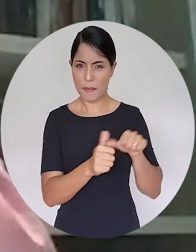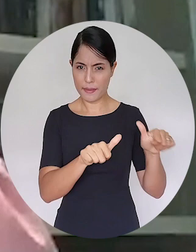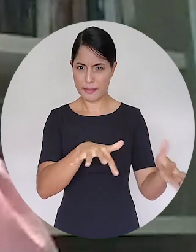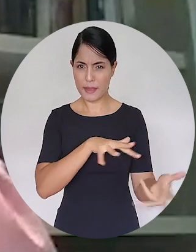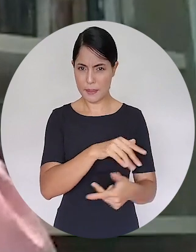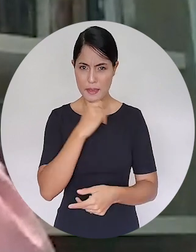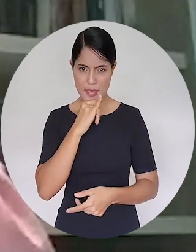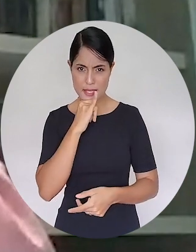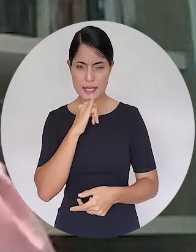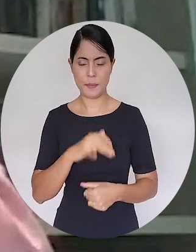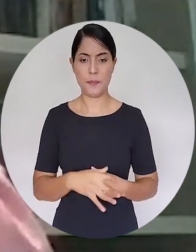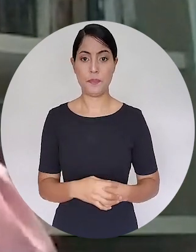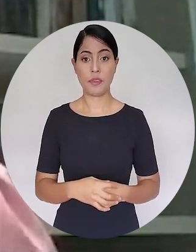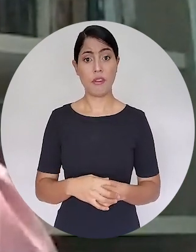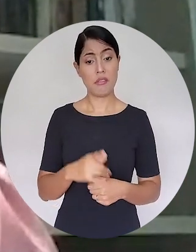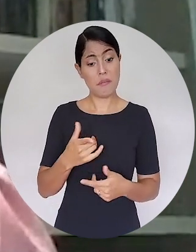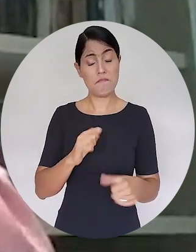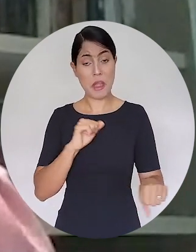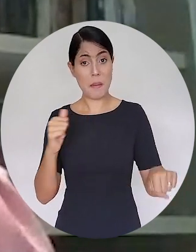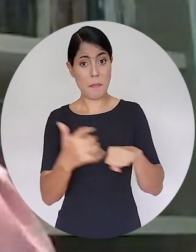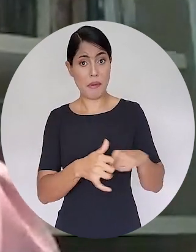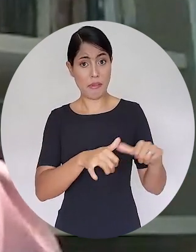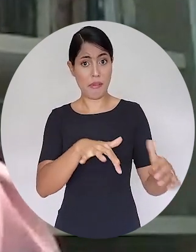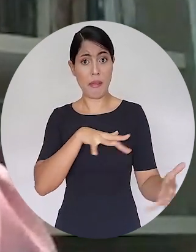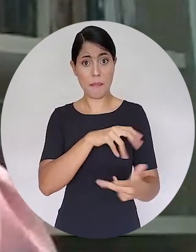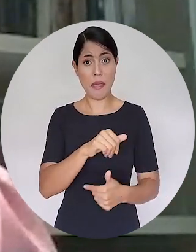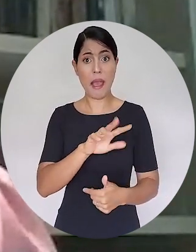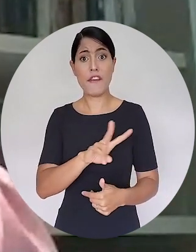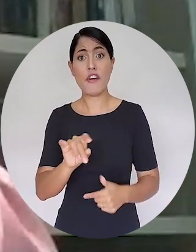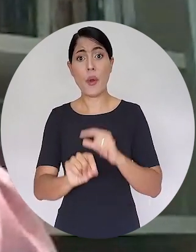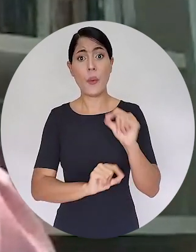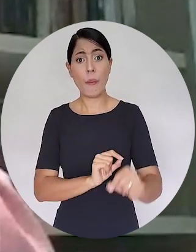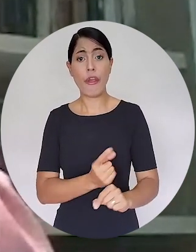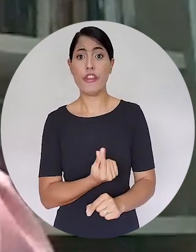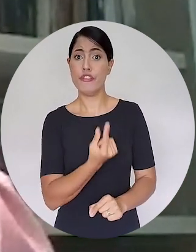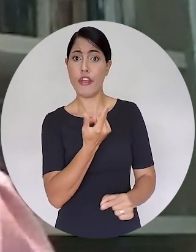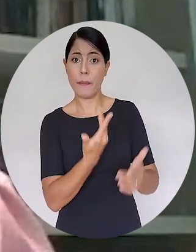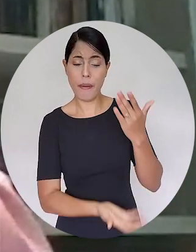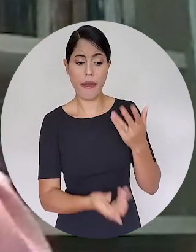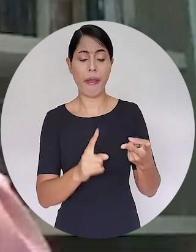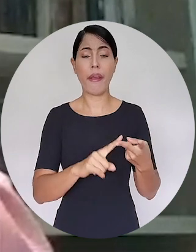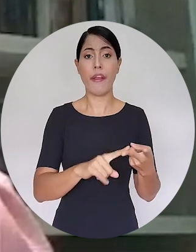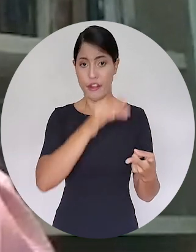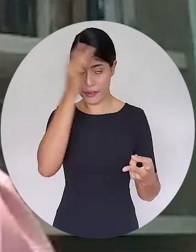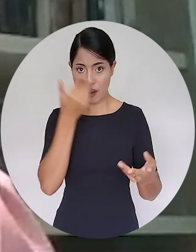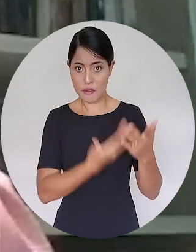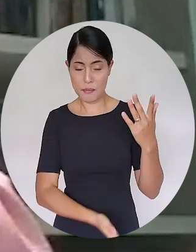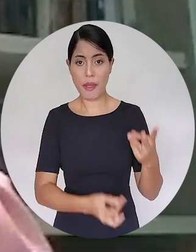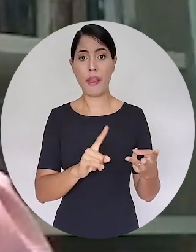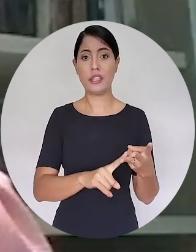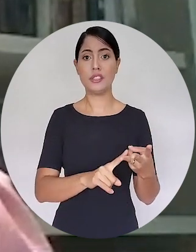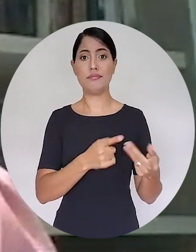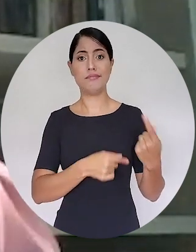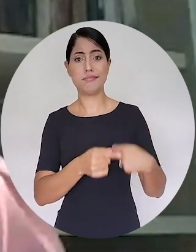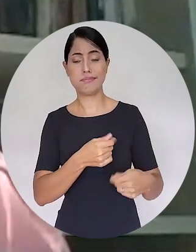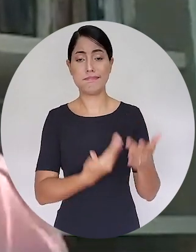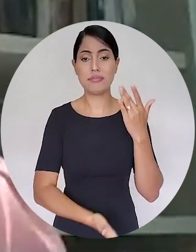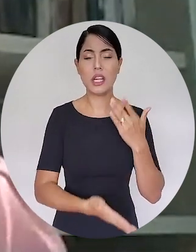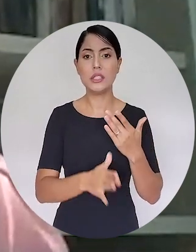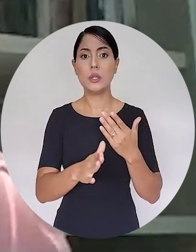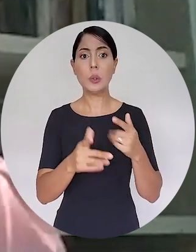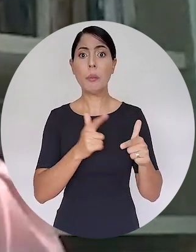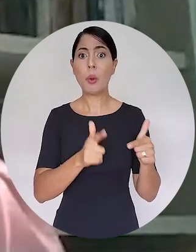pandemia, né? Uma situação em que não é culpa de ninguém, mas está todo mundo perdendo dinheiro, perdendo negócios, perdendo clientes,